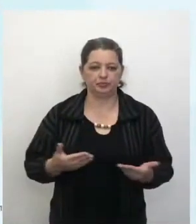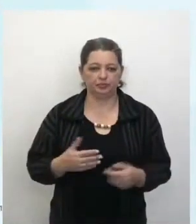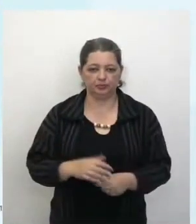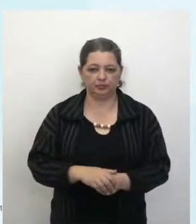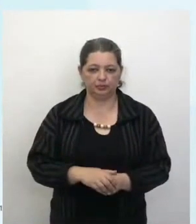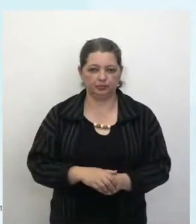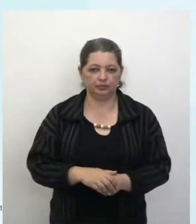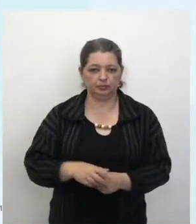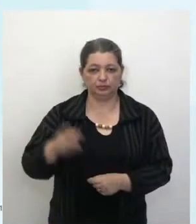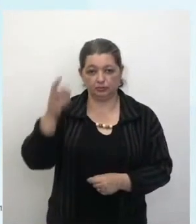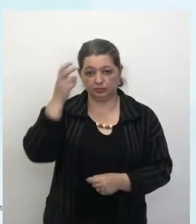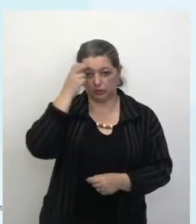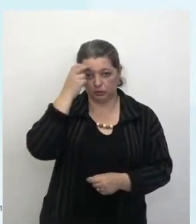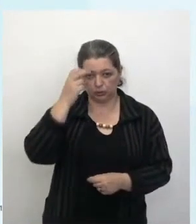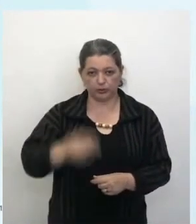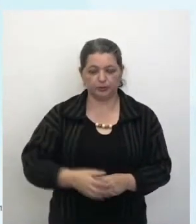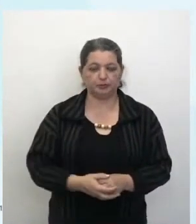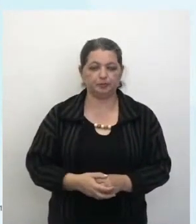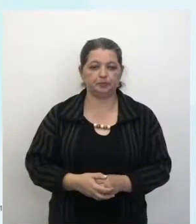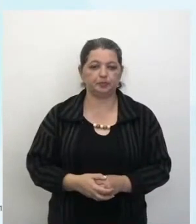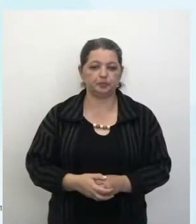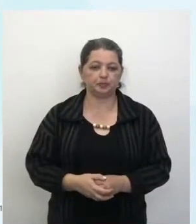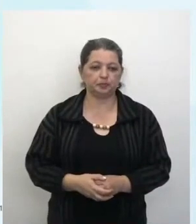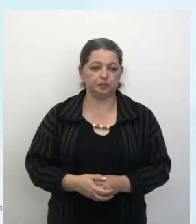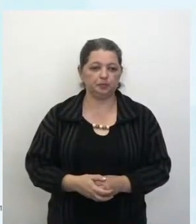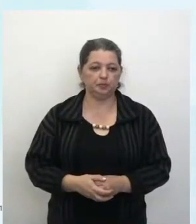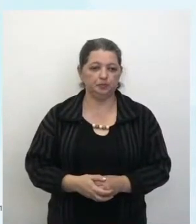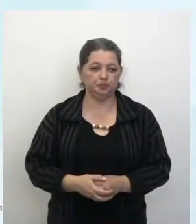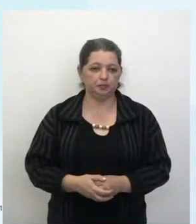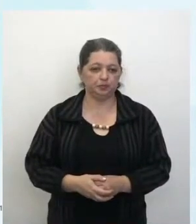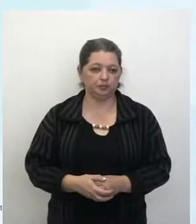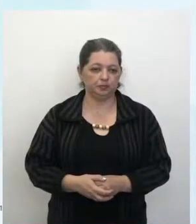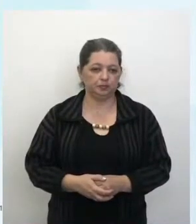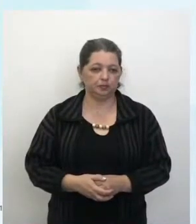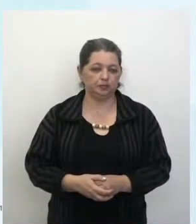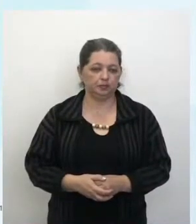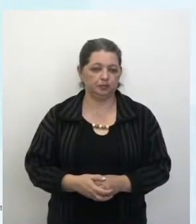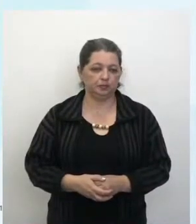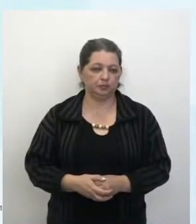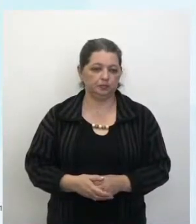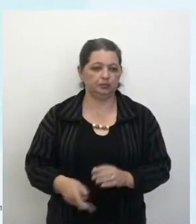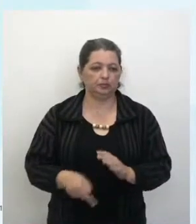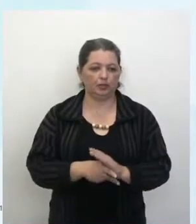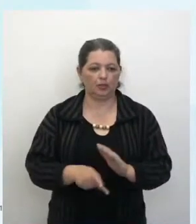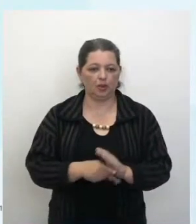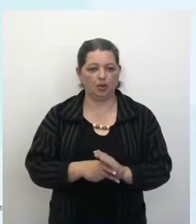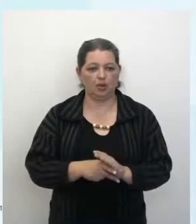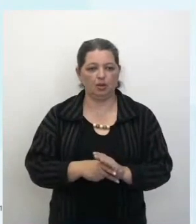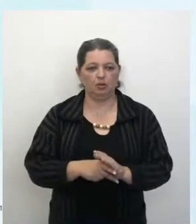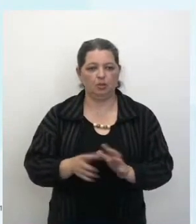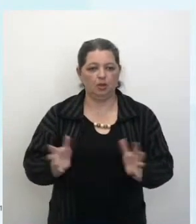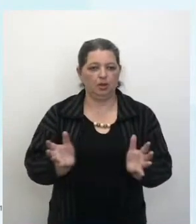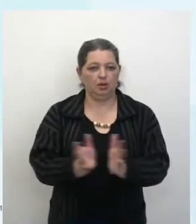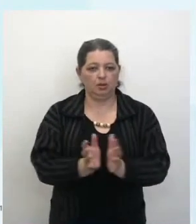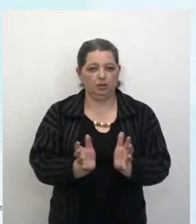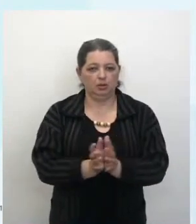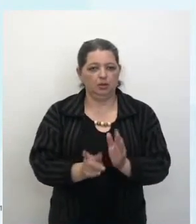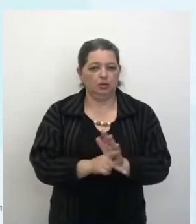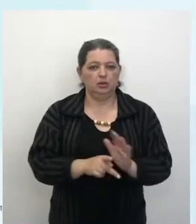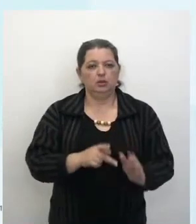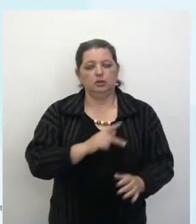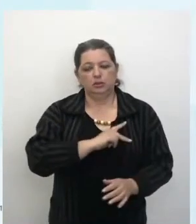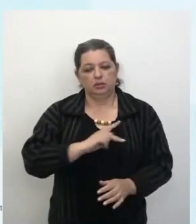gordura gordura né o estado novo varguista ele é